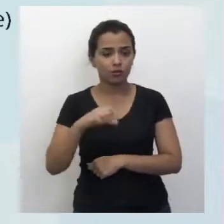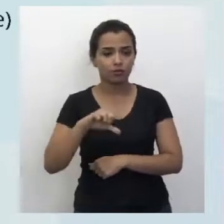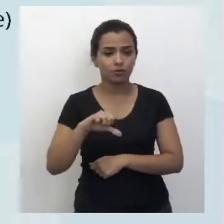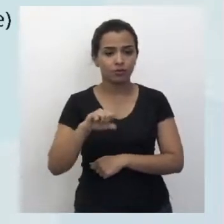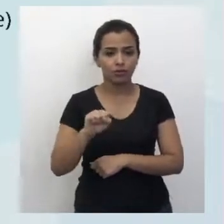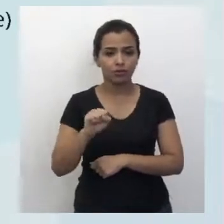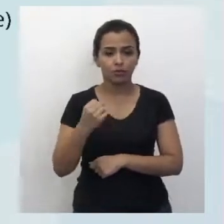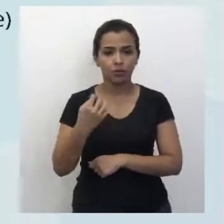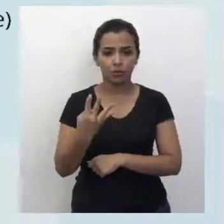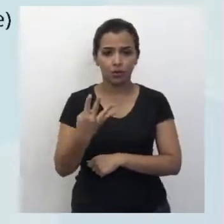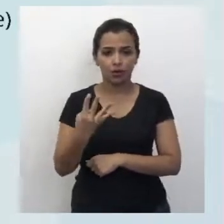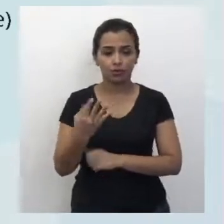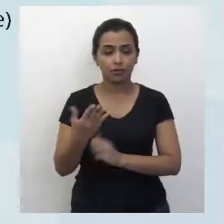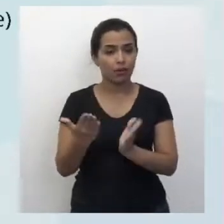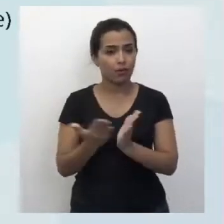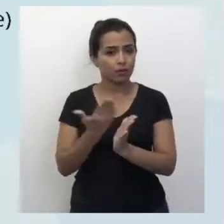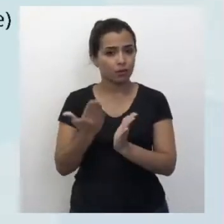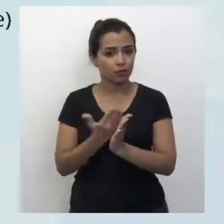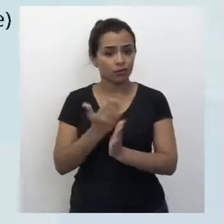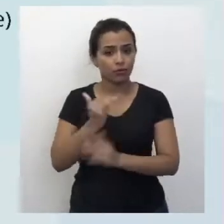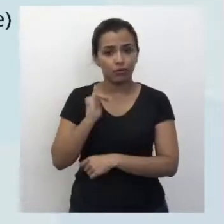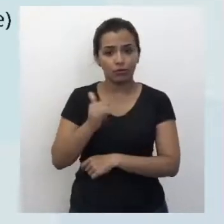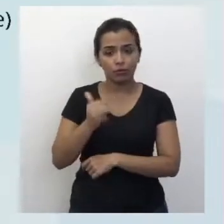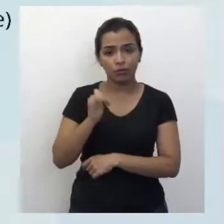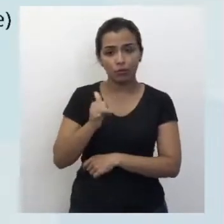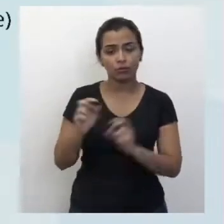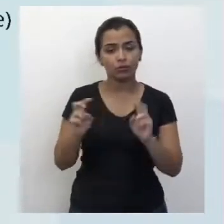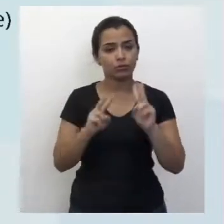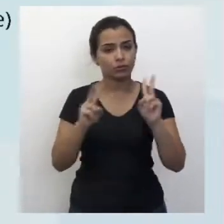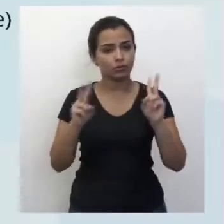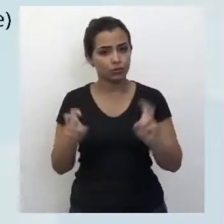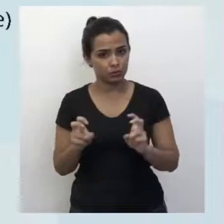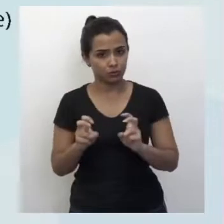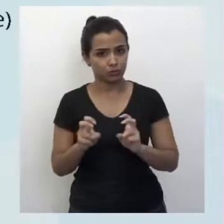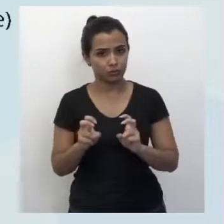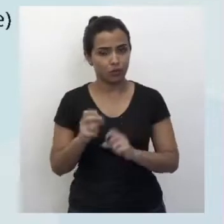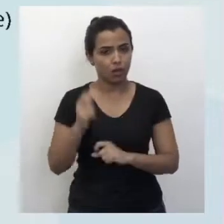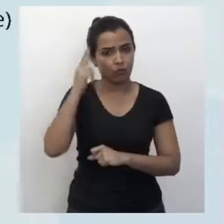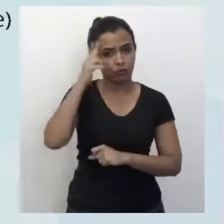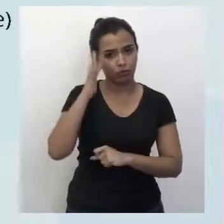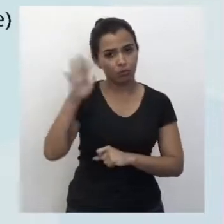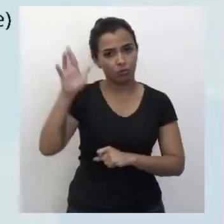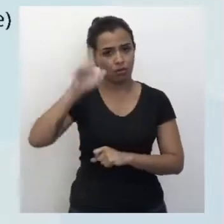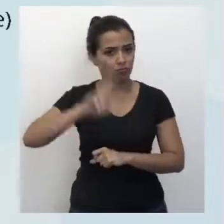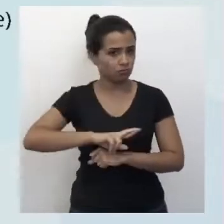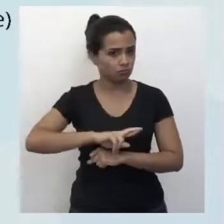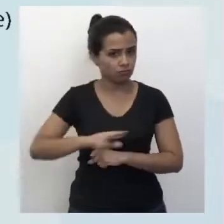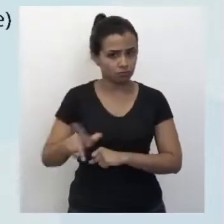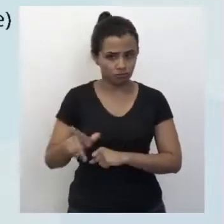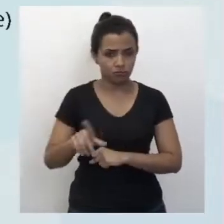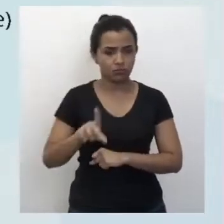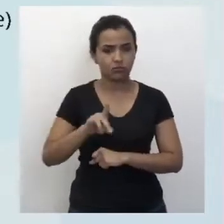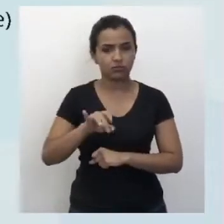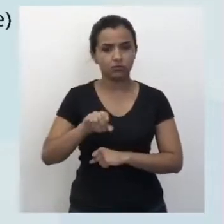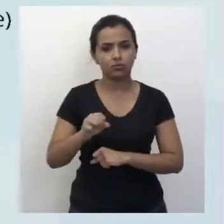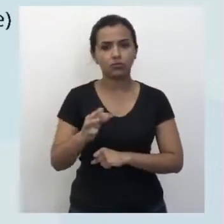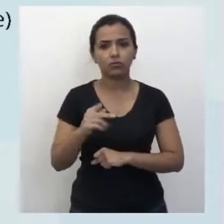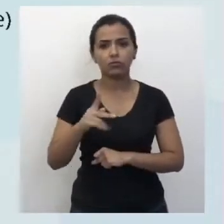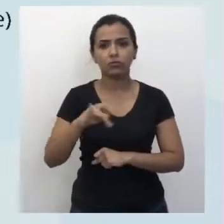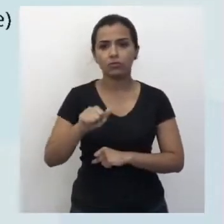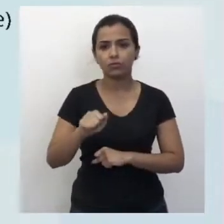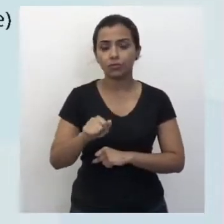1984, é um livro que nos conta a respeito de uma distopia, né? Em um mundo em que